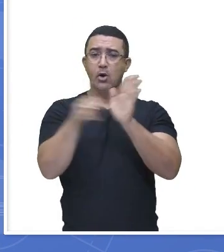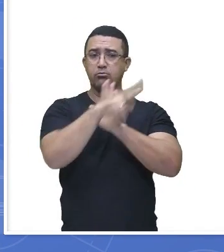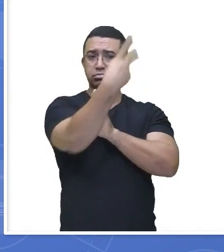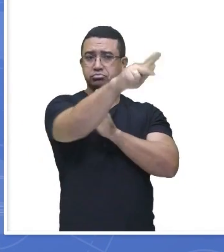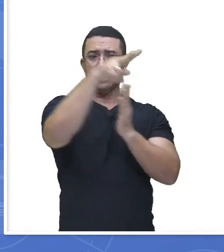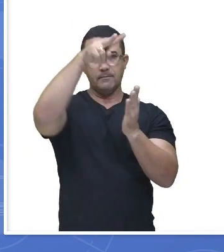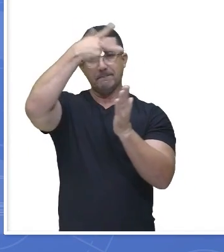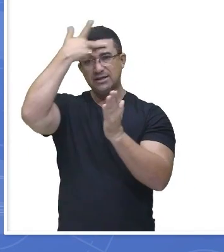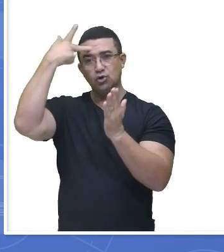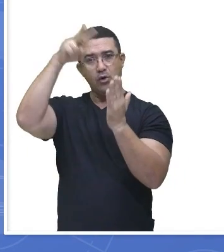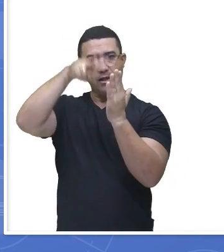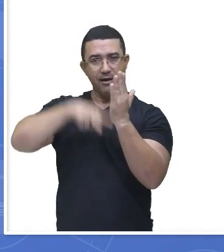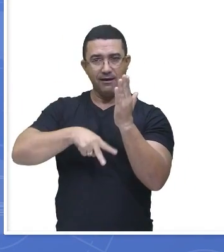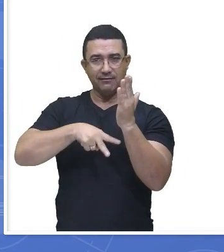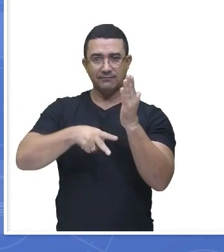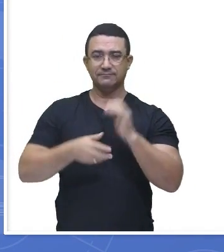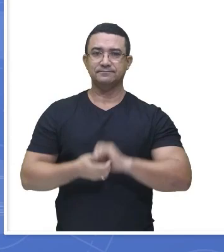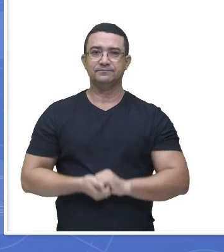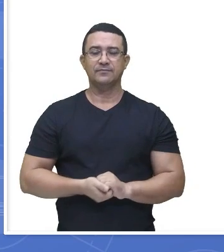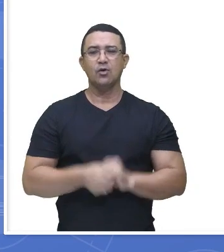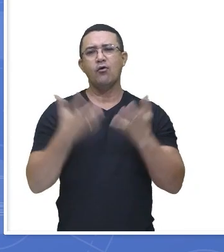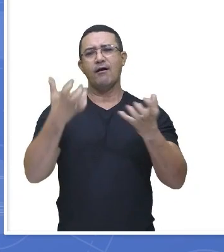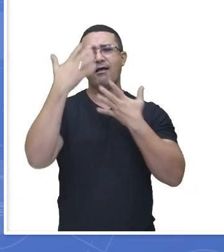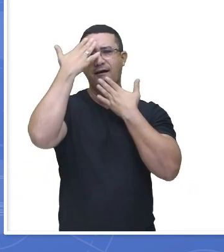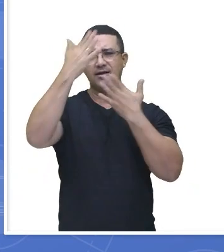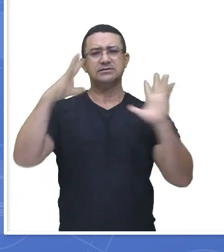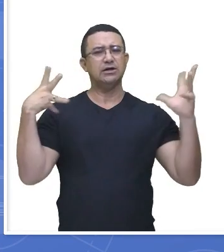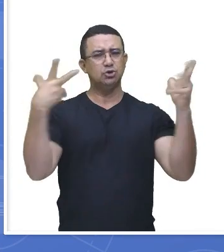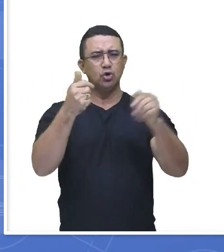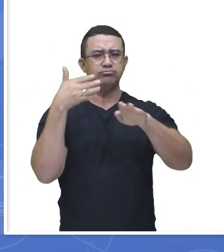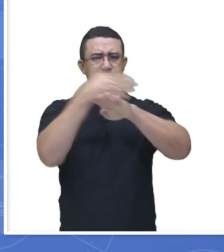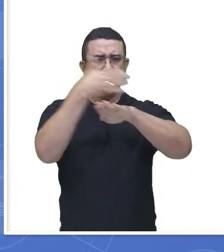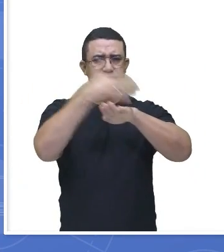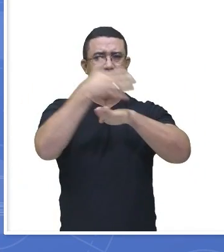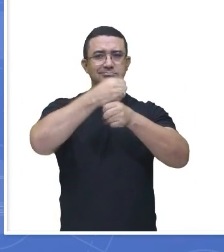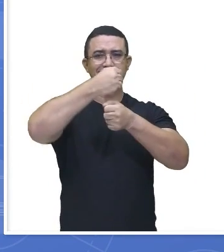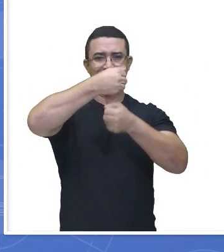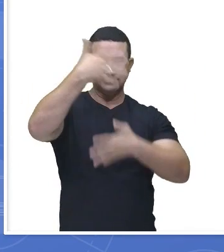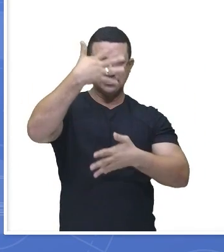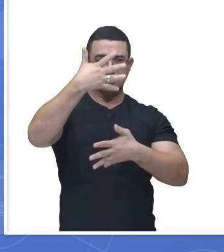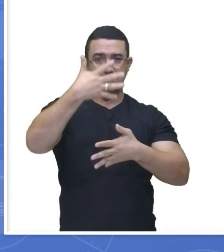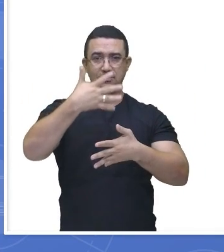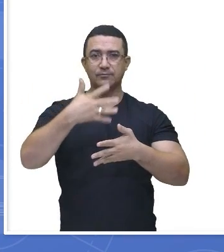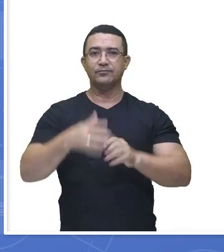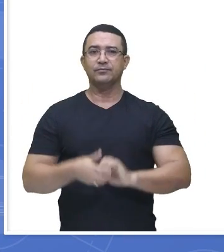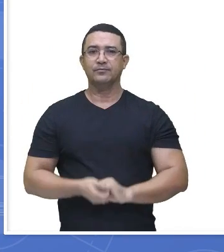ok? Pessoal, eu gostaria de agradecer a todos que participaram por mais a aula de